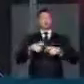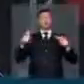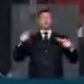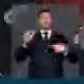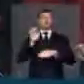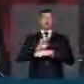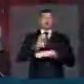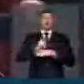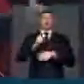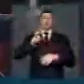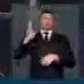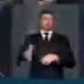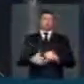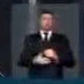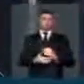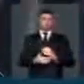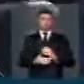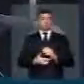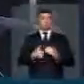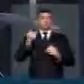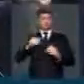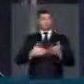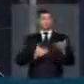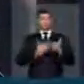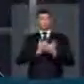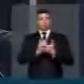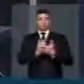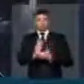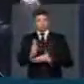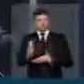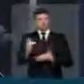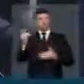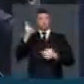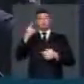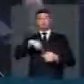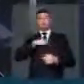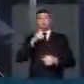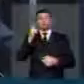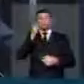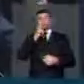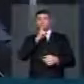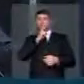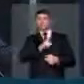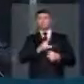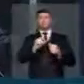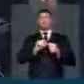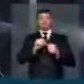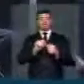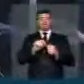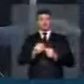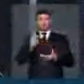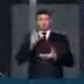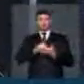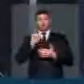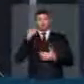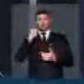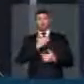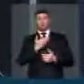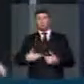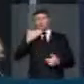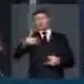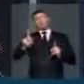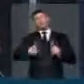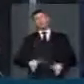brasileiros. É aprovar para que nós possamos realmente ter advogado do povo.